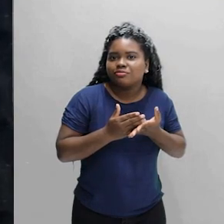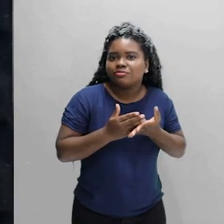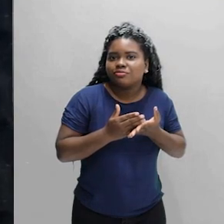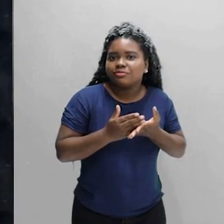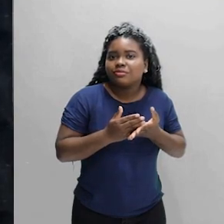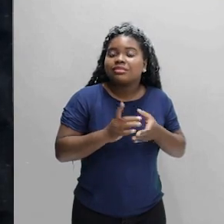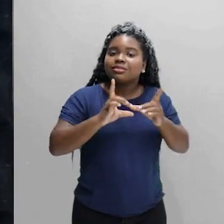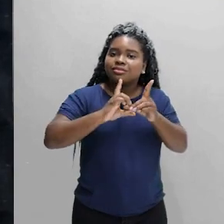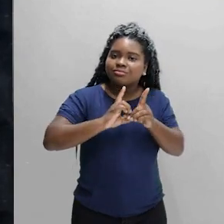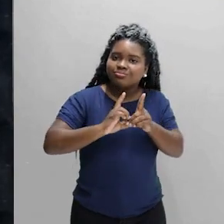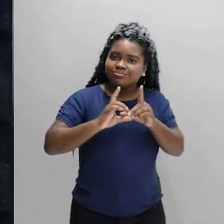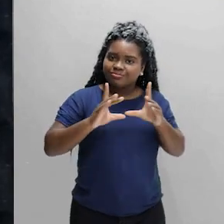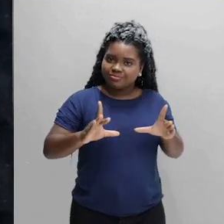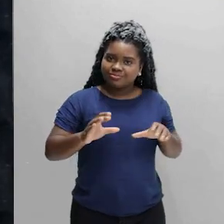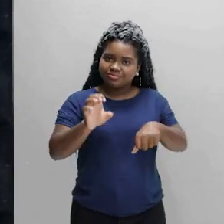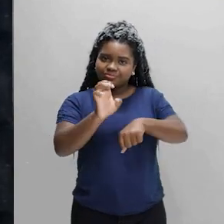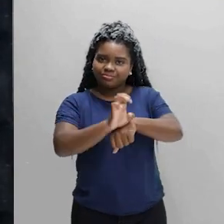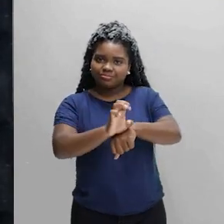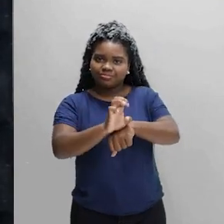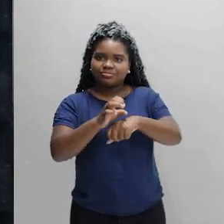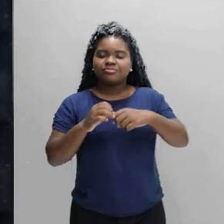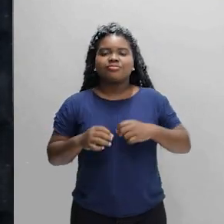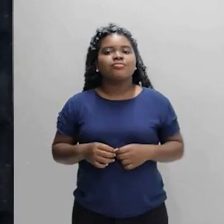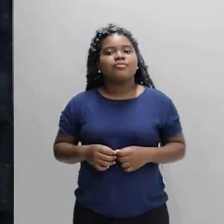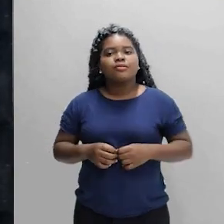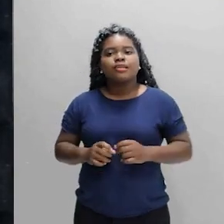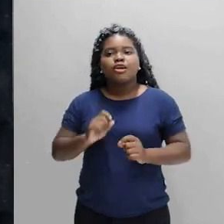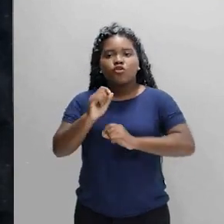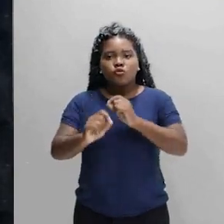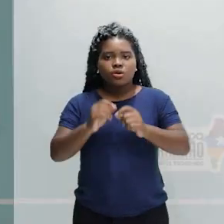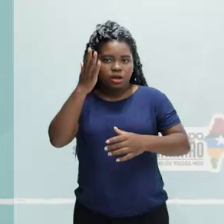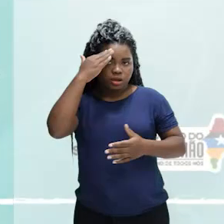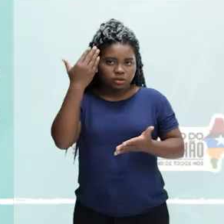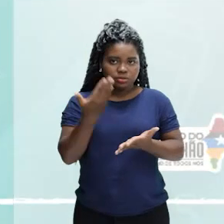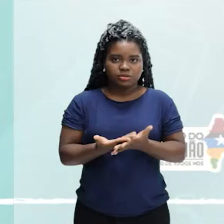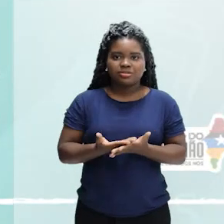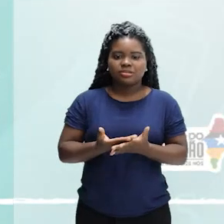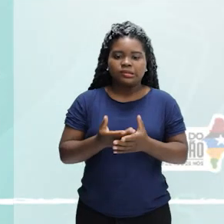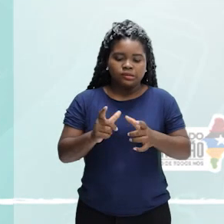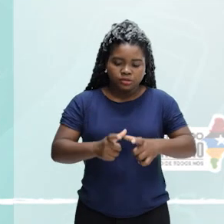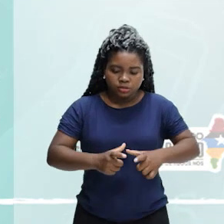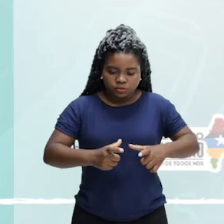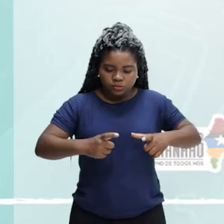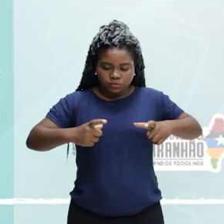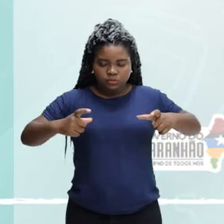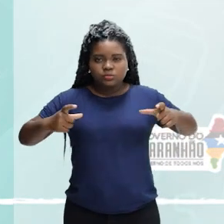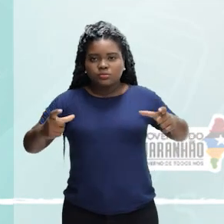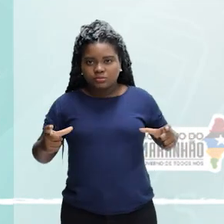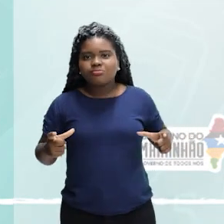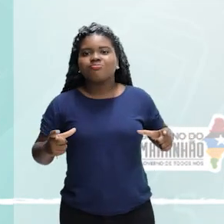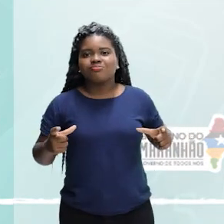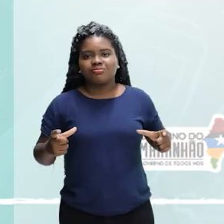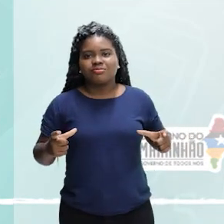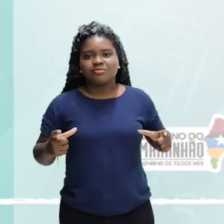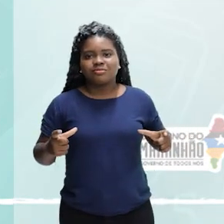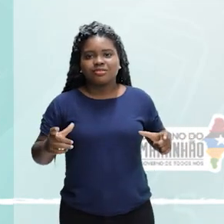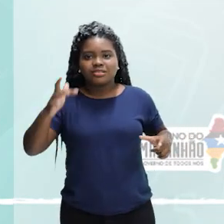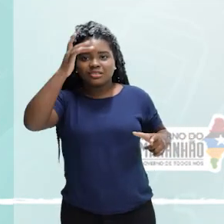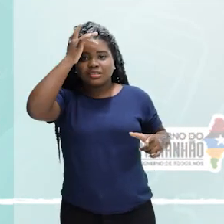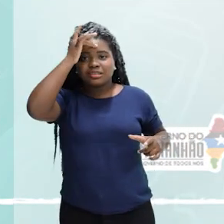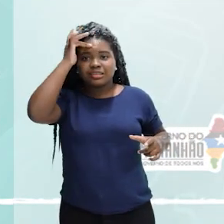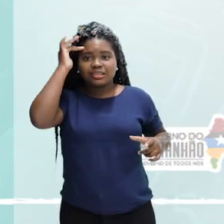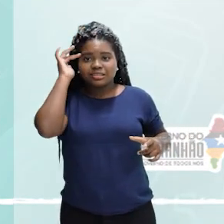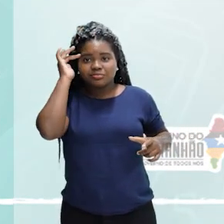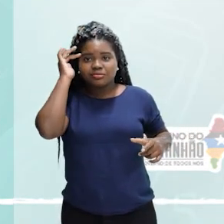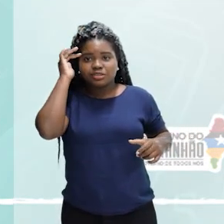da democratização do Estado. O que ela sugere é uma ampliação dessa participação popular que